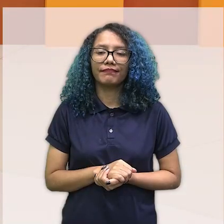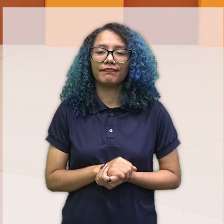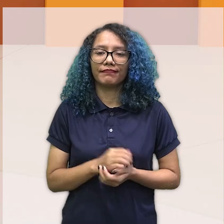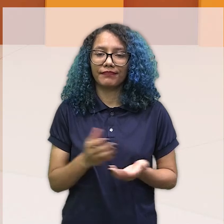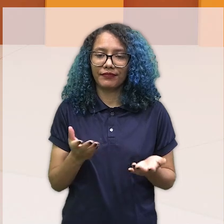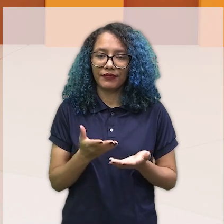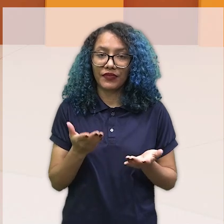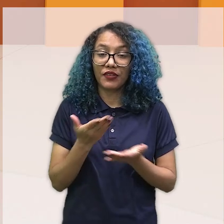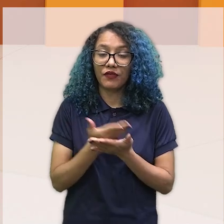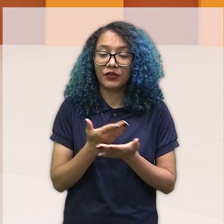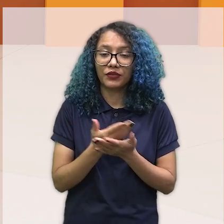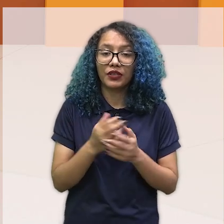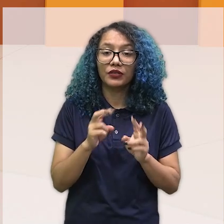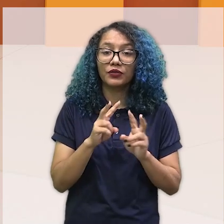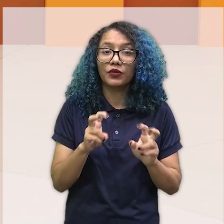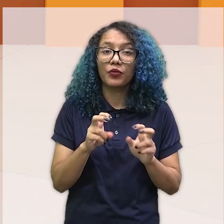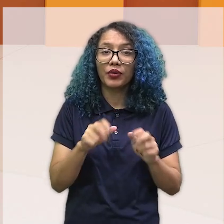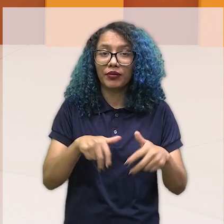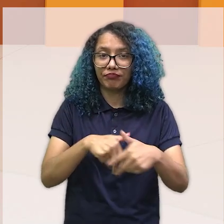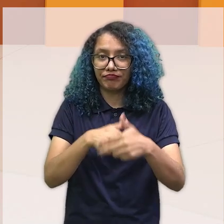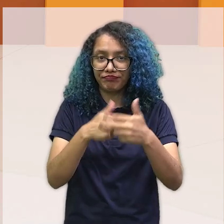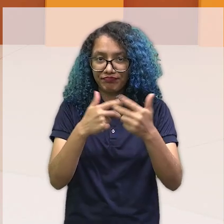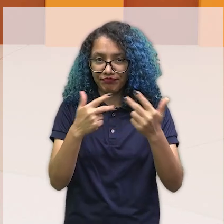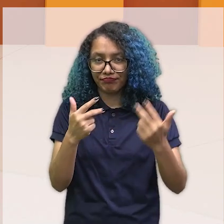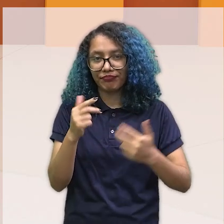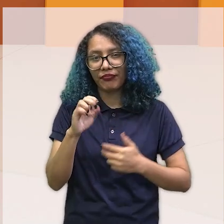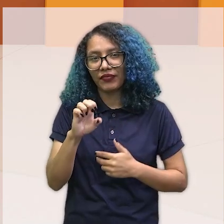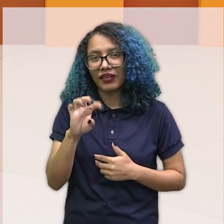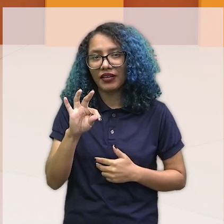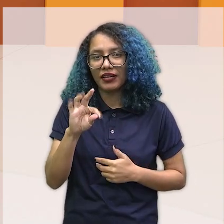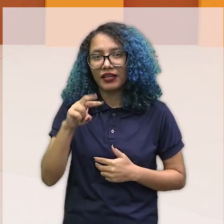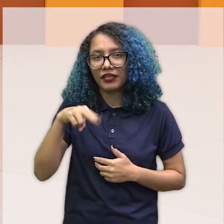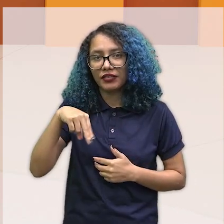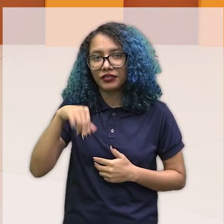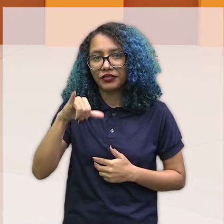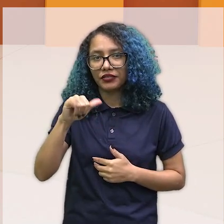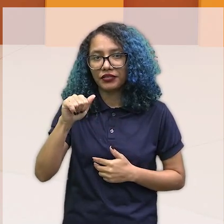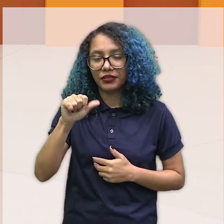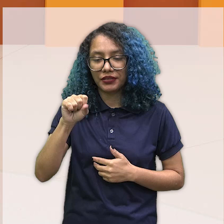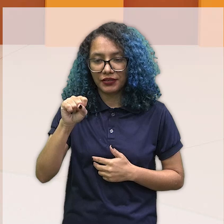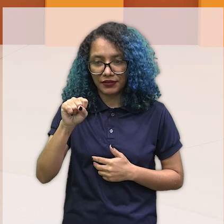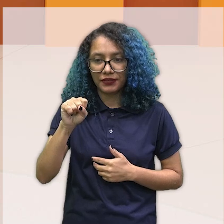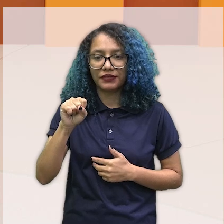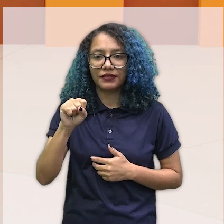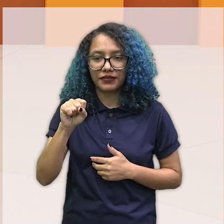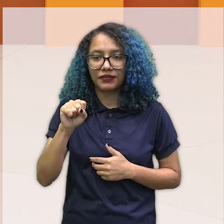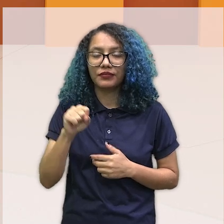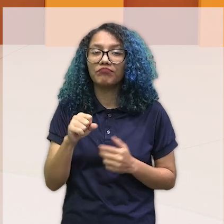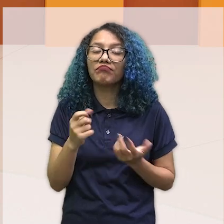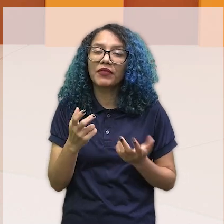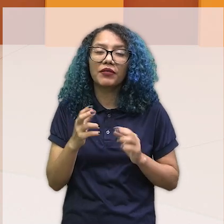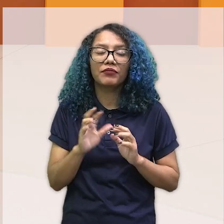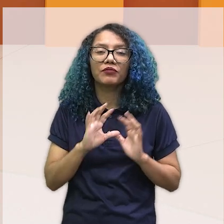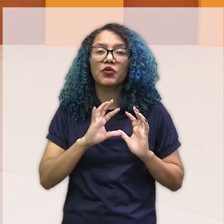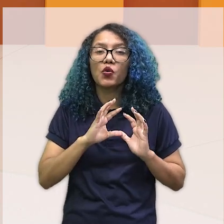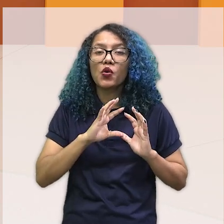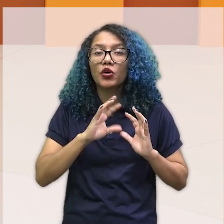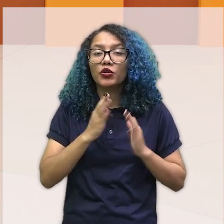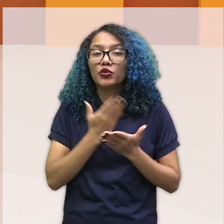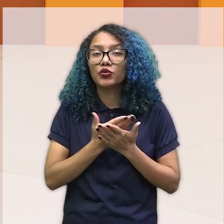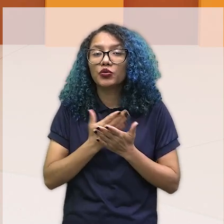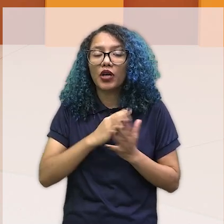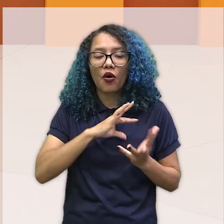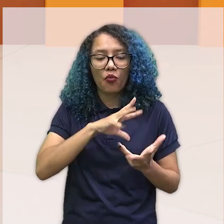Nós estudaremos sobre etnias, né? A gente vai estudar, gente, sobre o planeta, sobre o mundo,